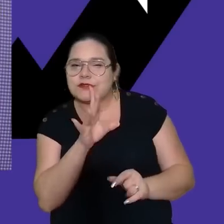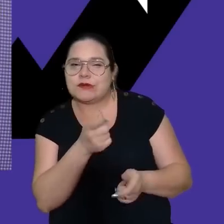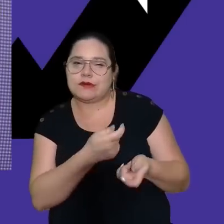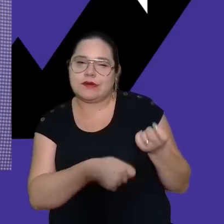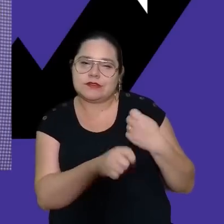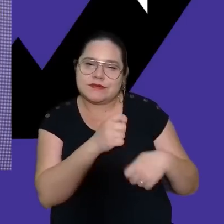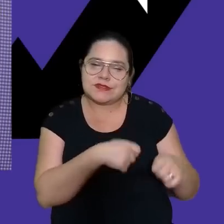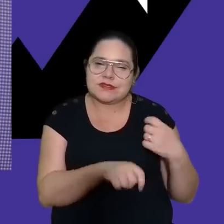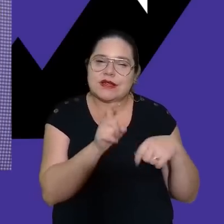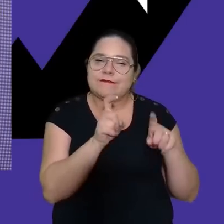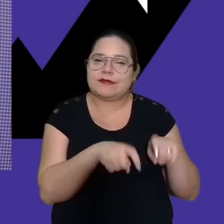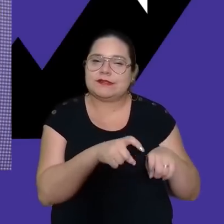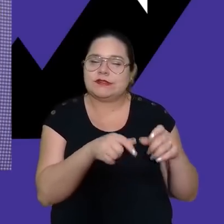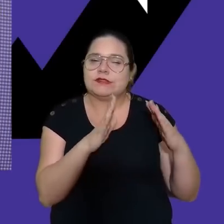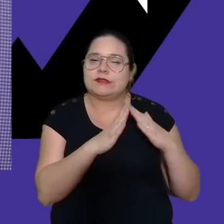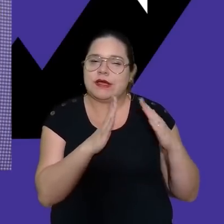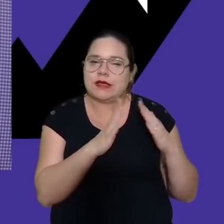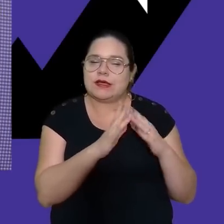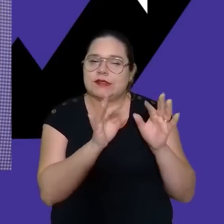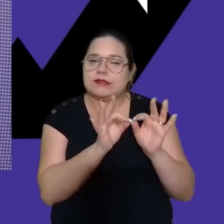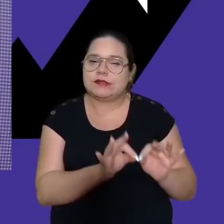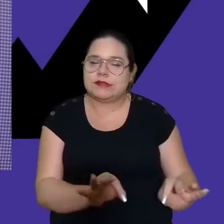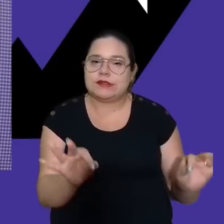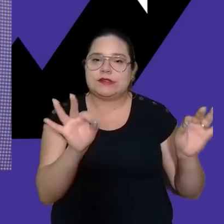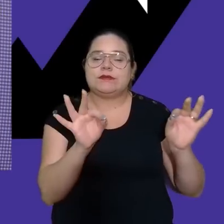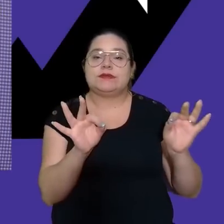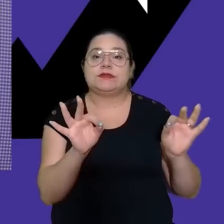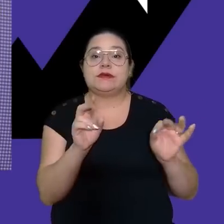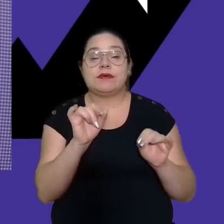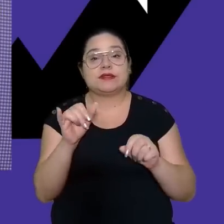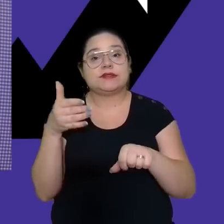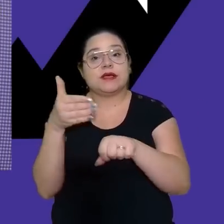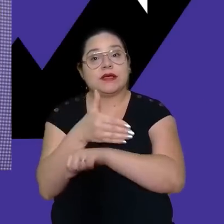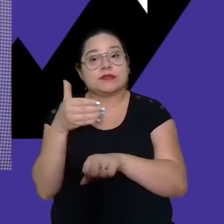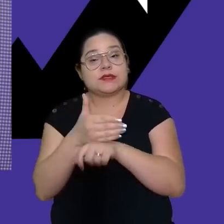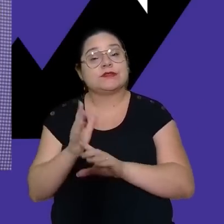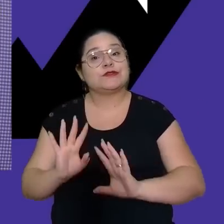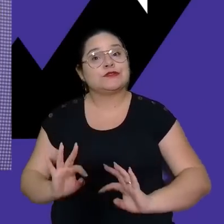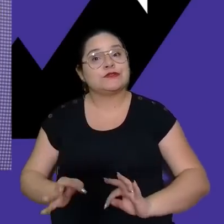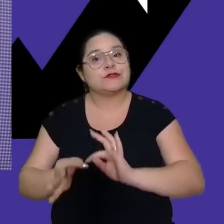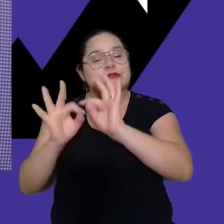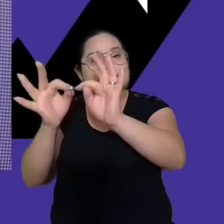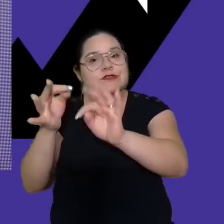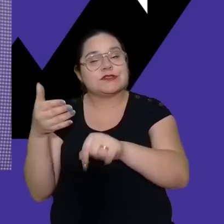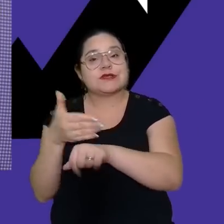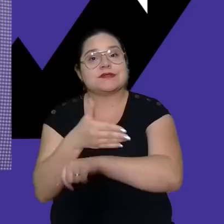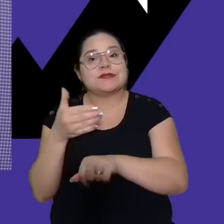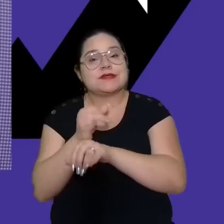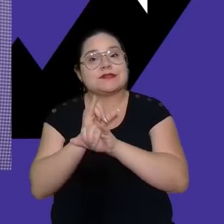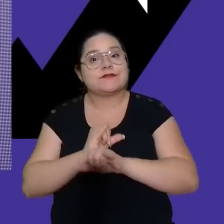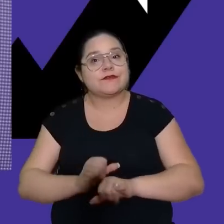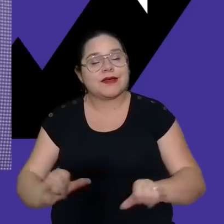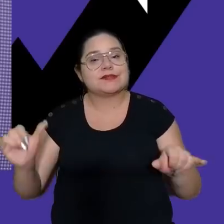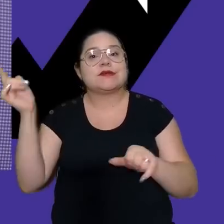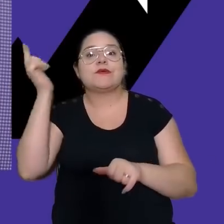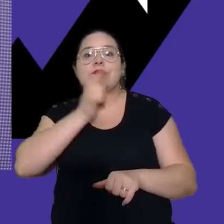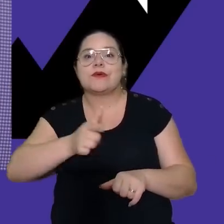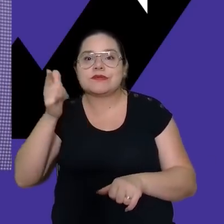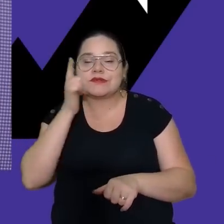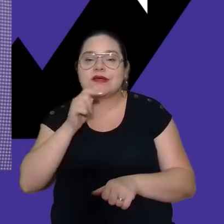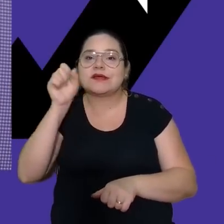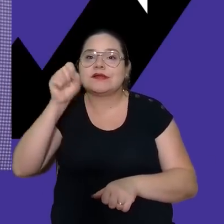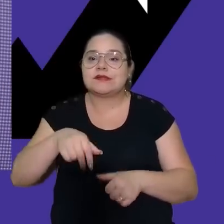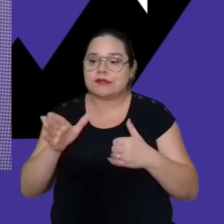propriedade, onde o produtor, tendo acesso a essas tecnologias, tendo acesso à informação, ele consegue ser muito mais